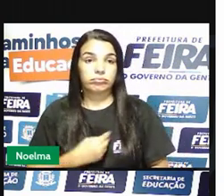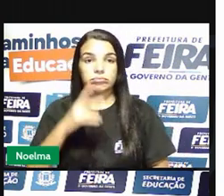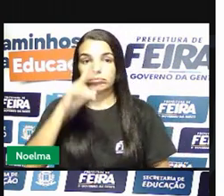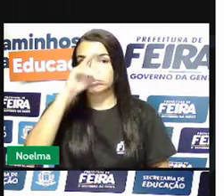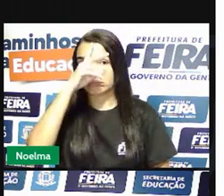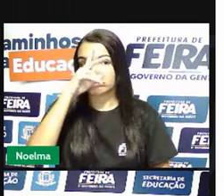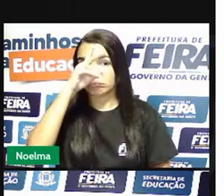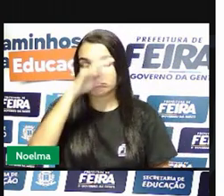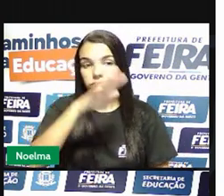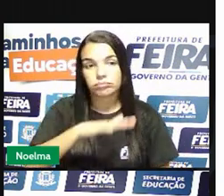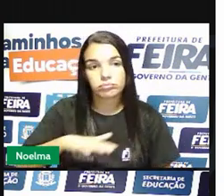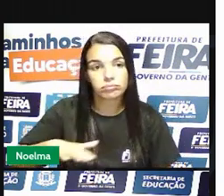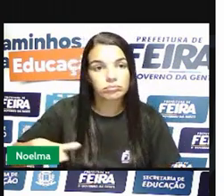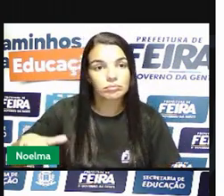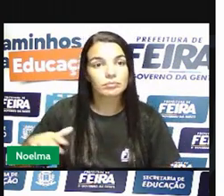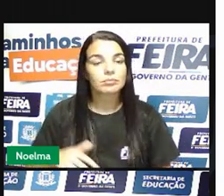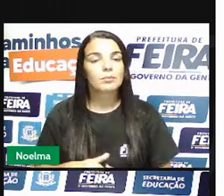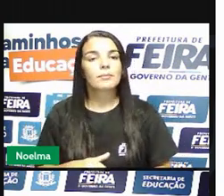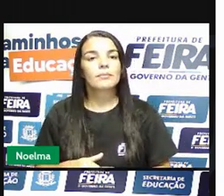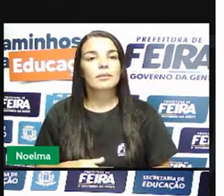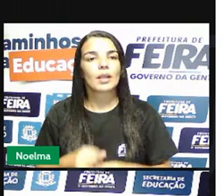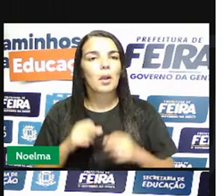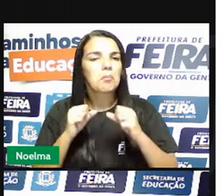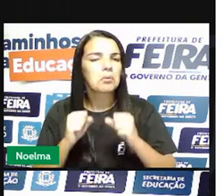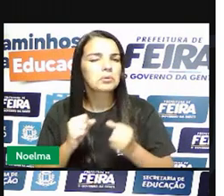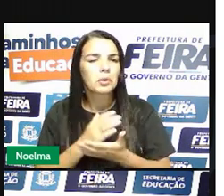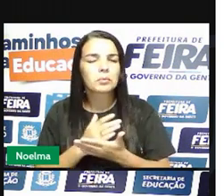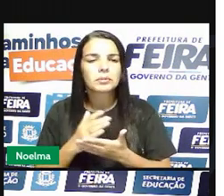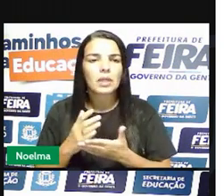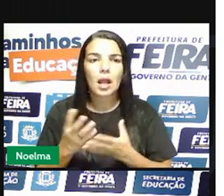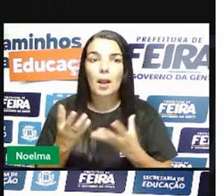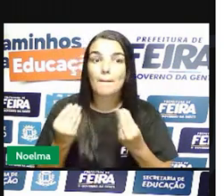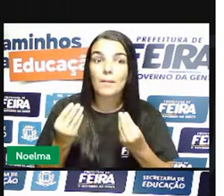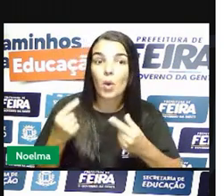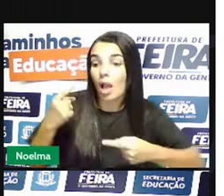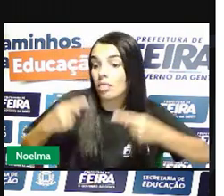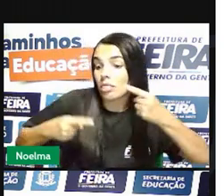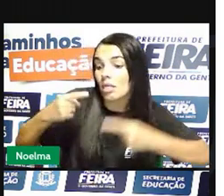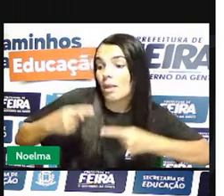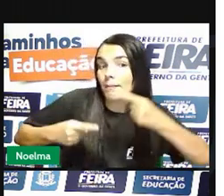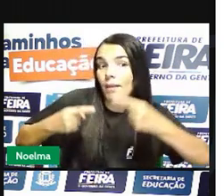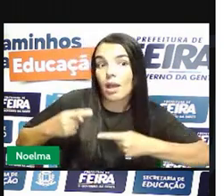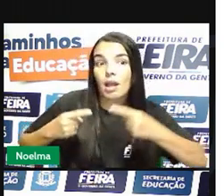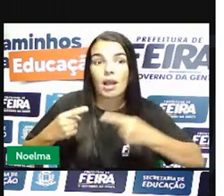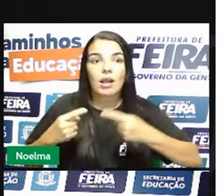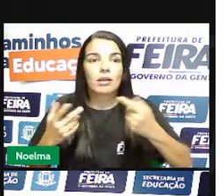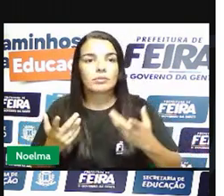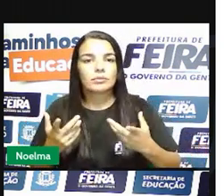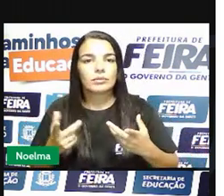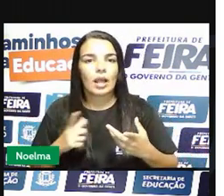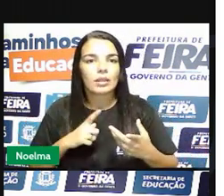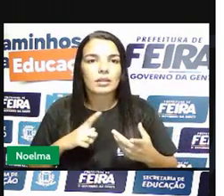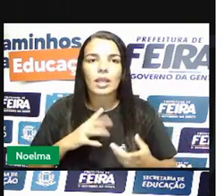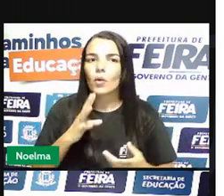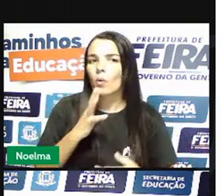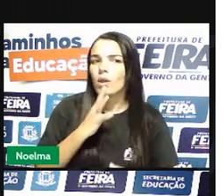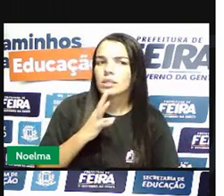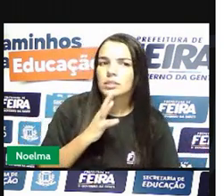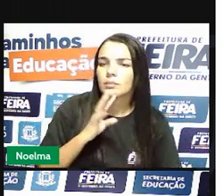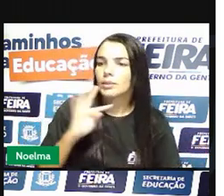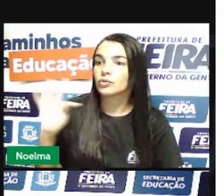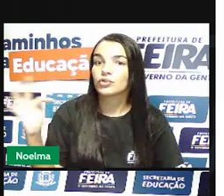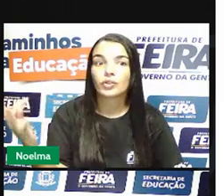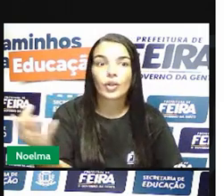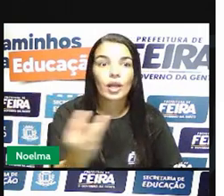tema. Inicie com frases como: muito se debate sobre, é de conhecimento geral